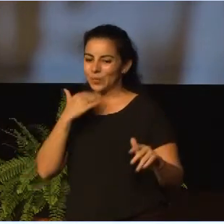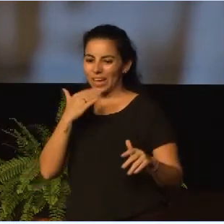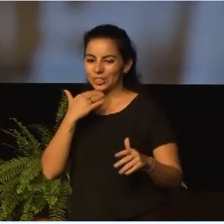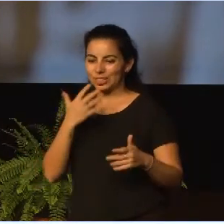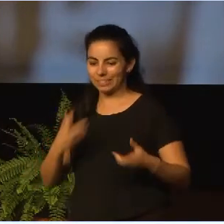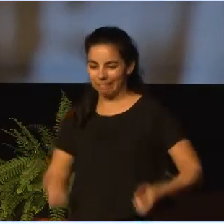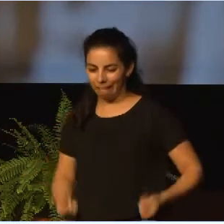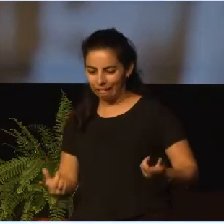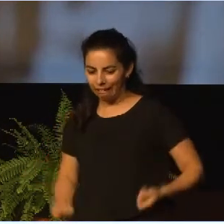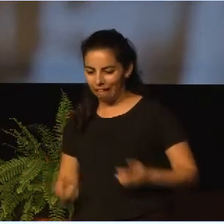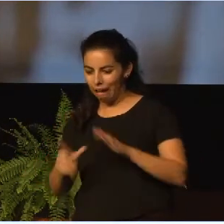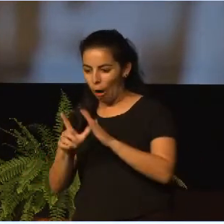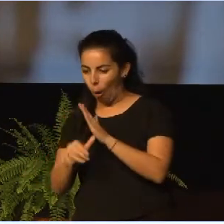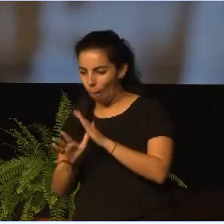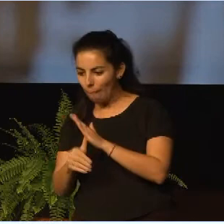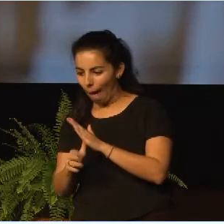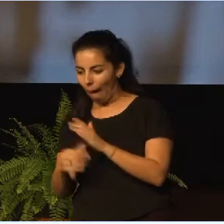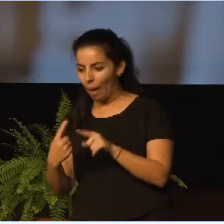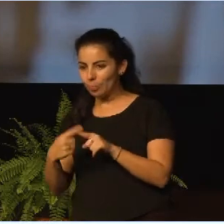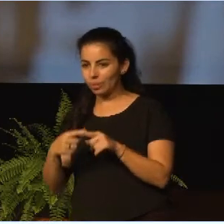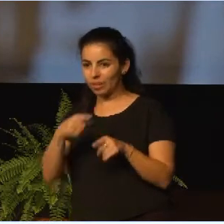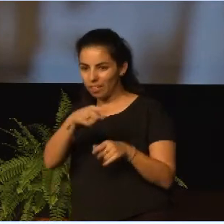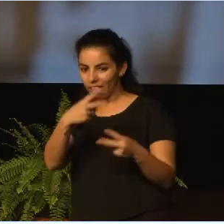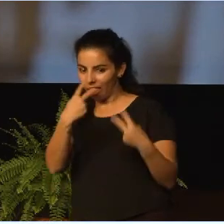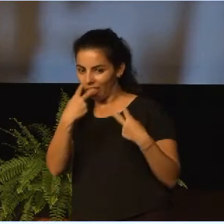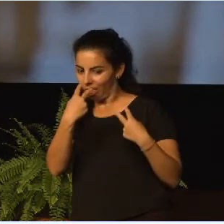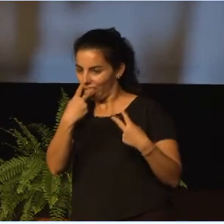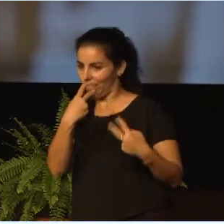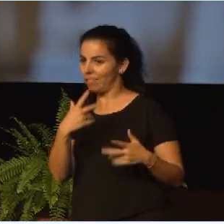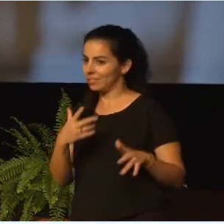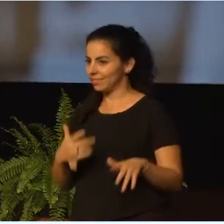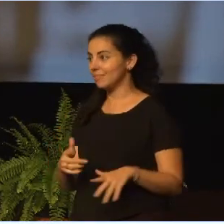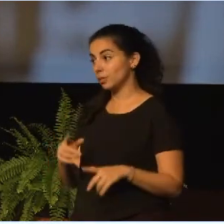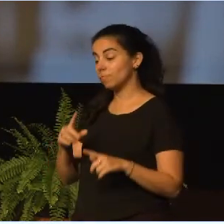nem... Já vem com um intuito diferente, então faz sentido.